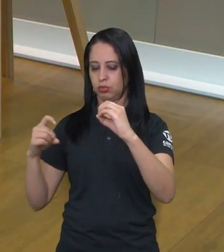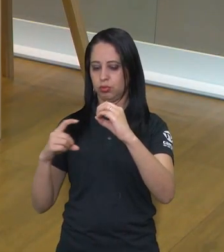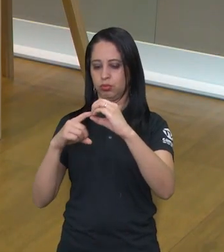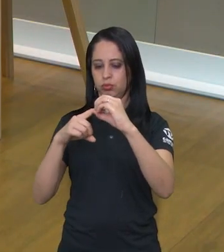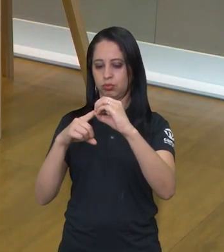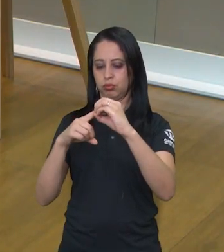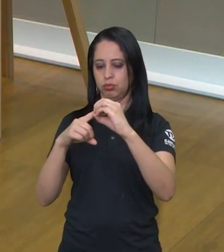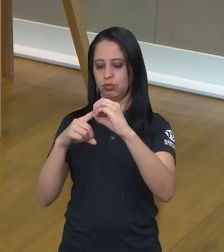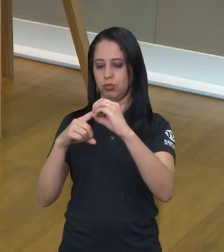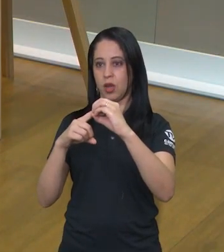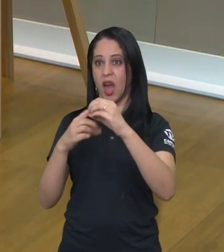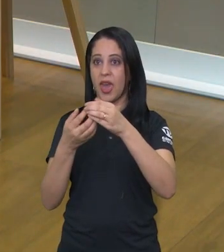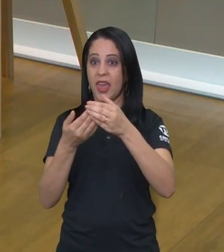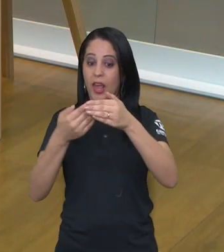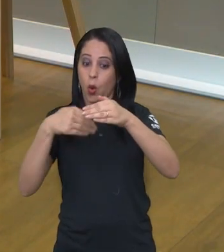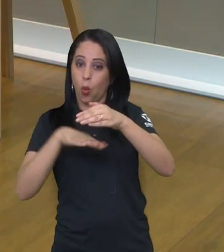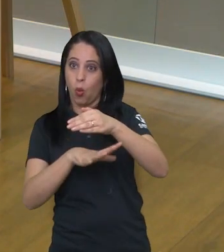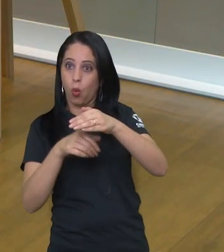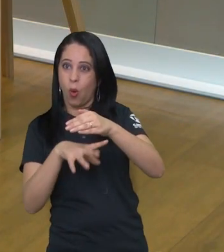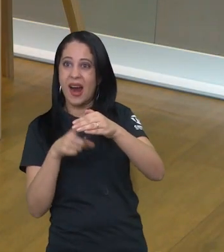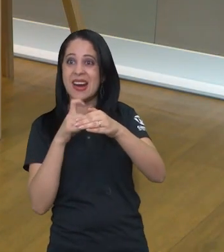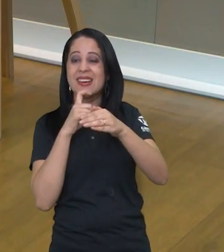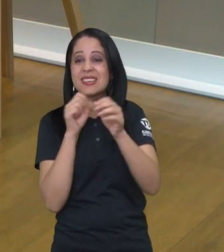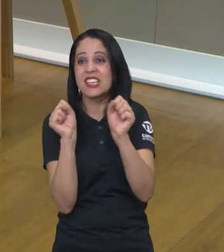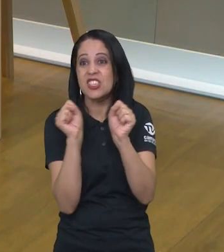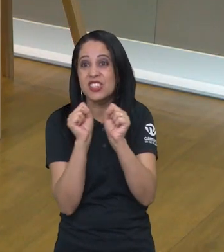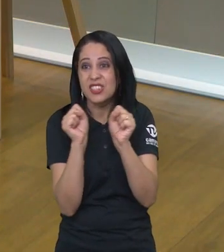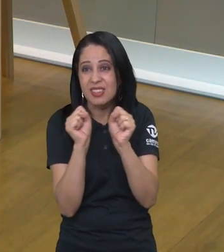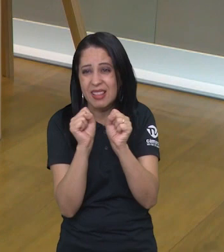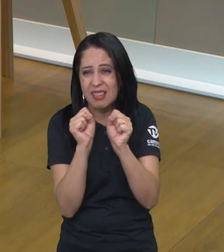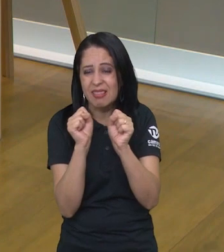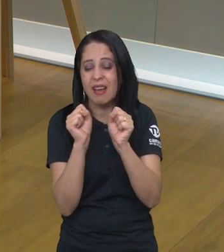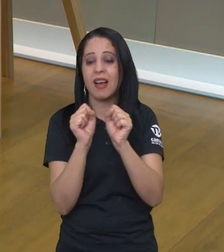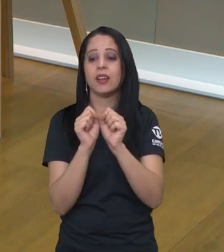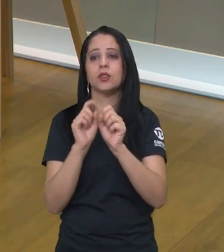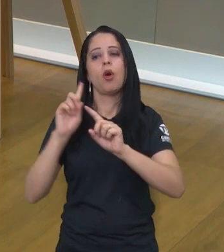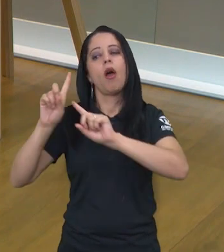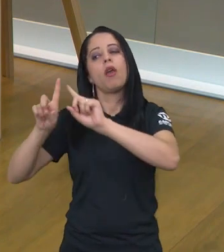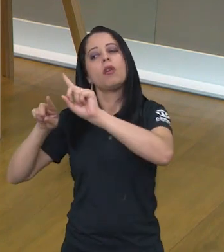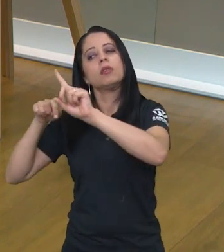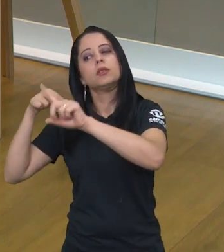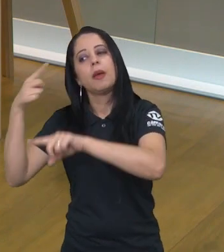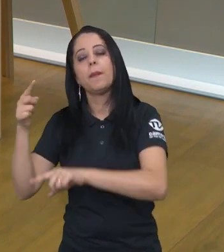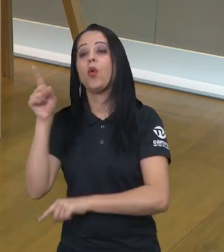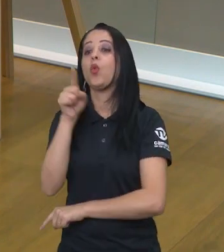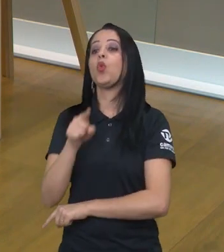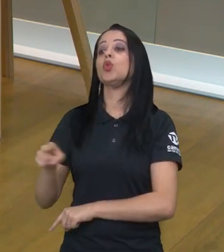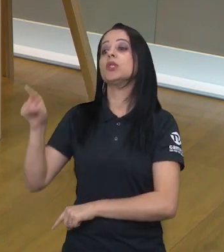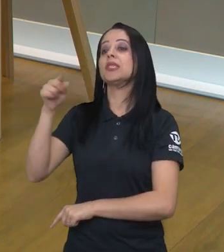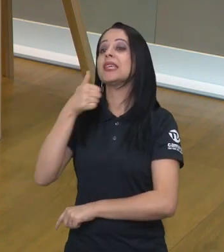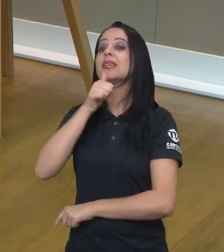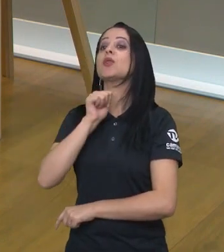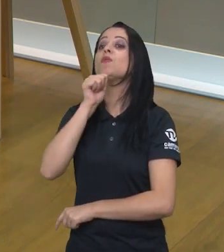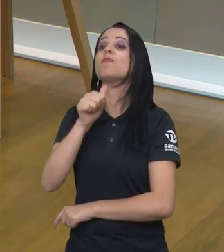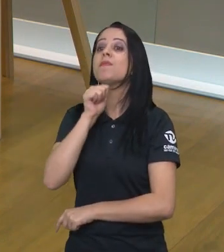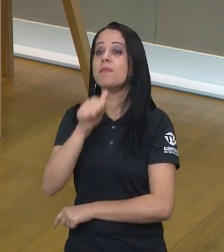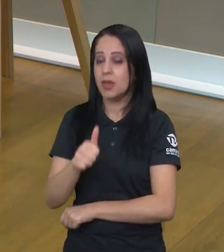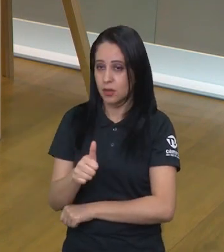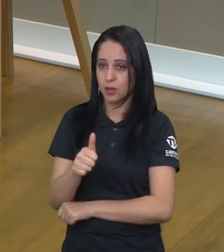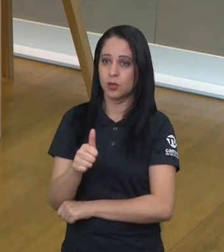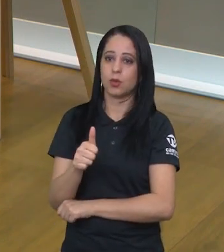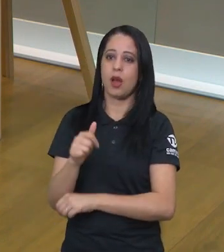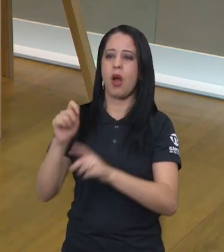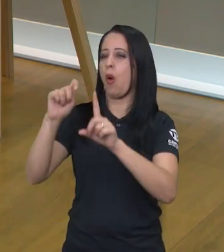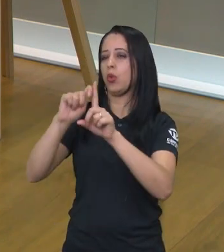Congela tudo, deixa aquele corpo descansar e na próxima menstruação ou no outro mês,